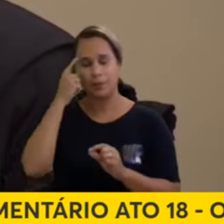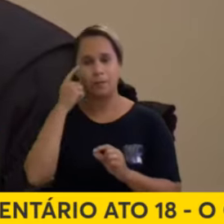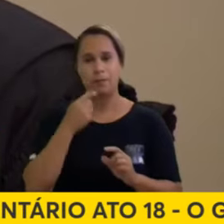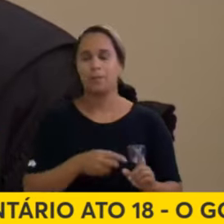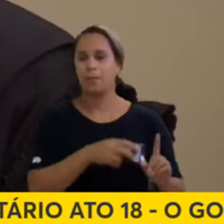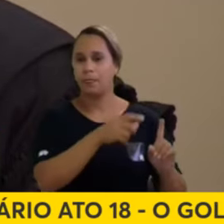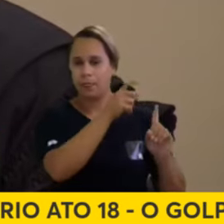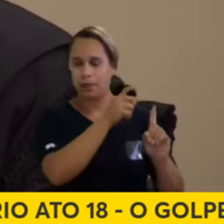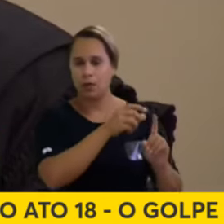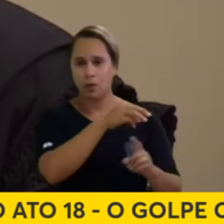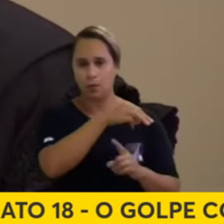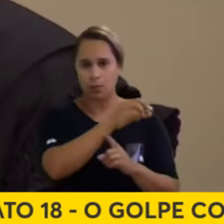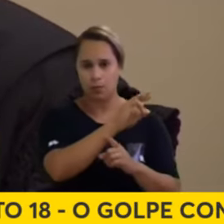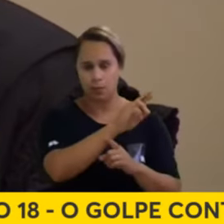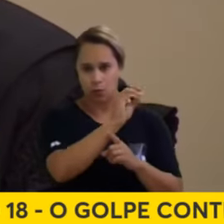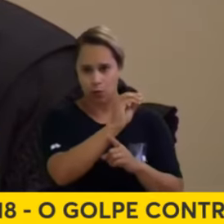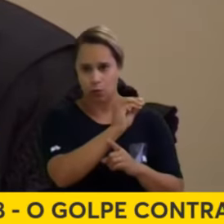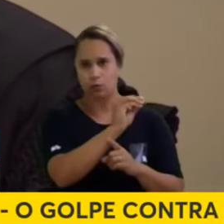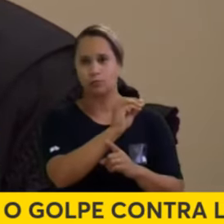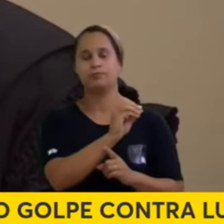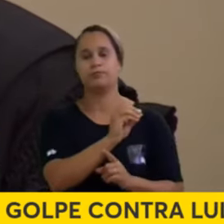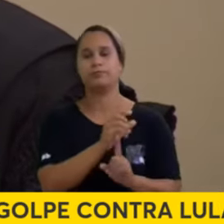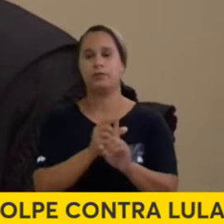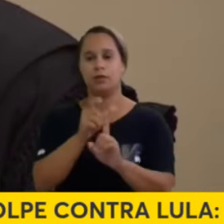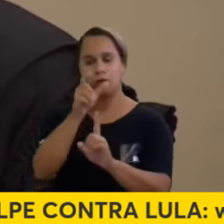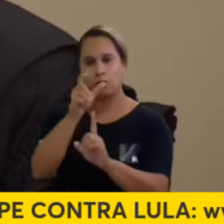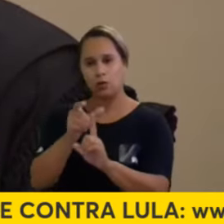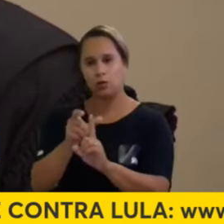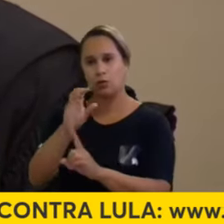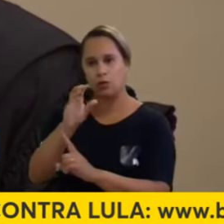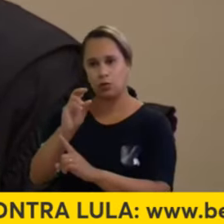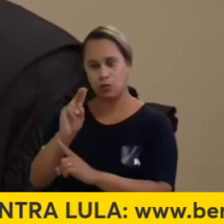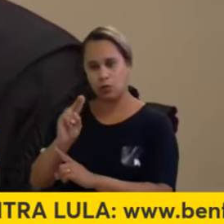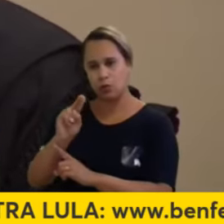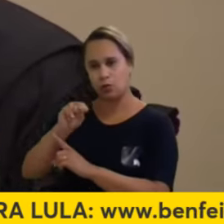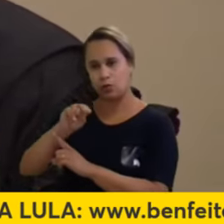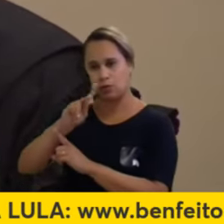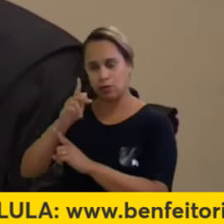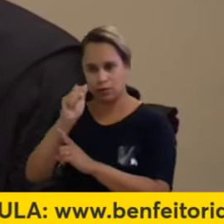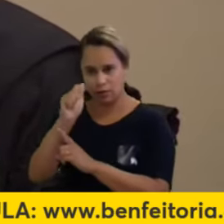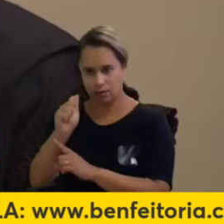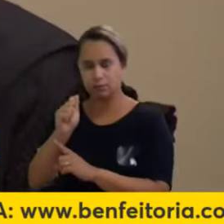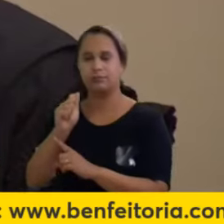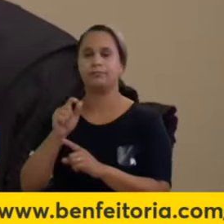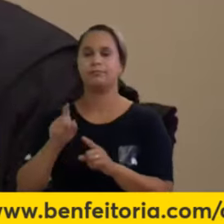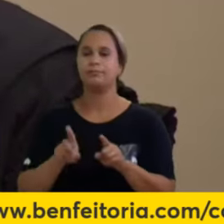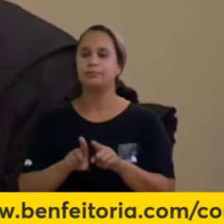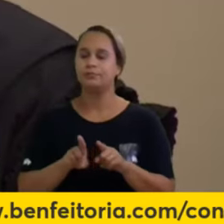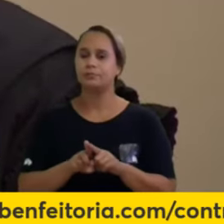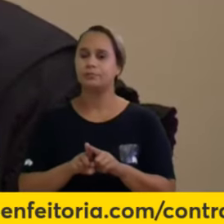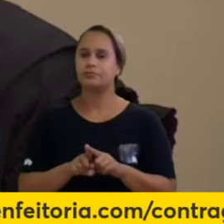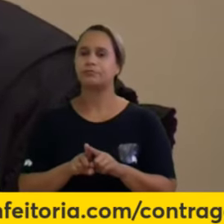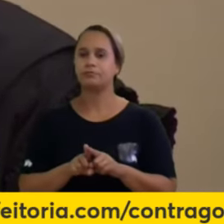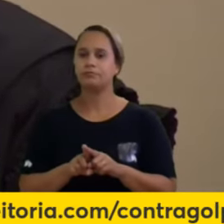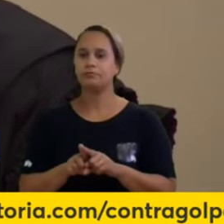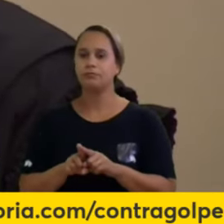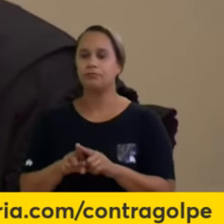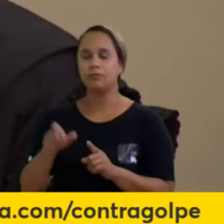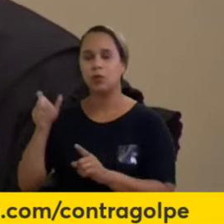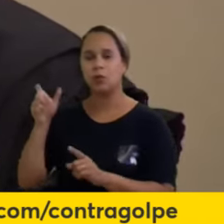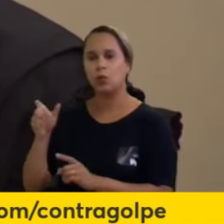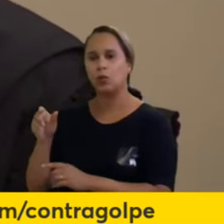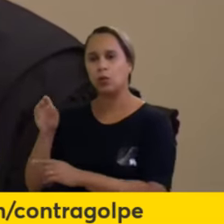também se verifica a existência de outras pessoas ligadas aos investigados na lista de passageiros Fábio Bento aguao e Bruno mundri